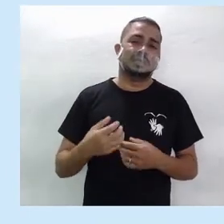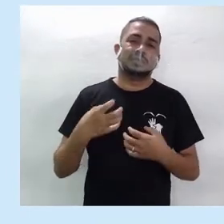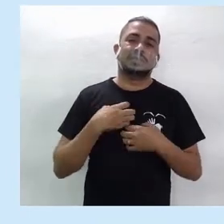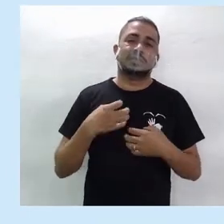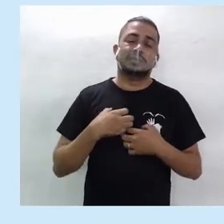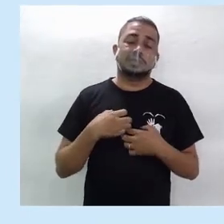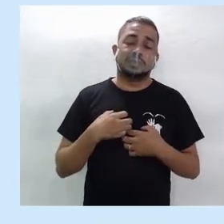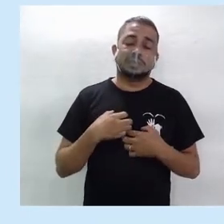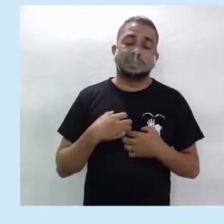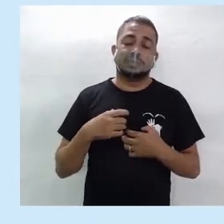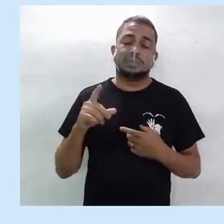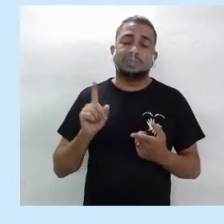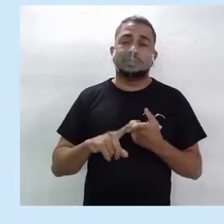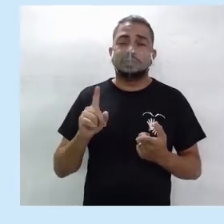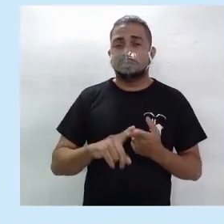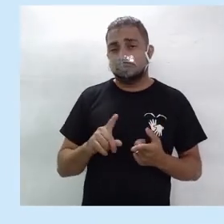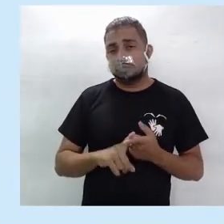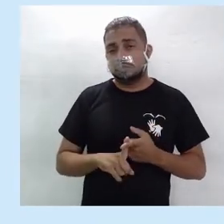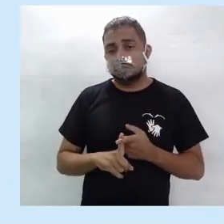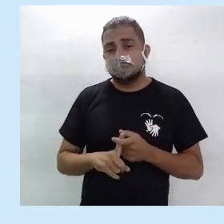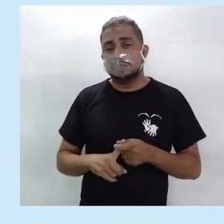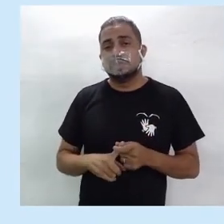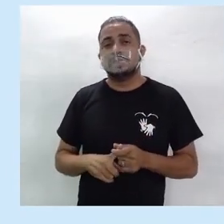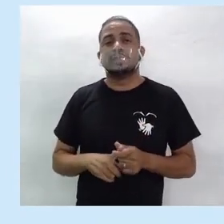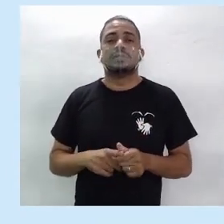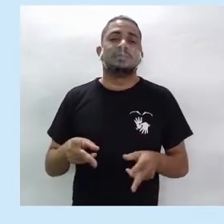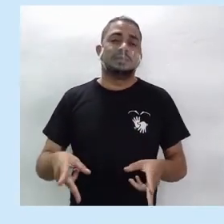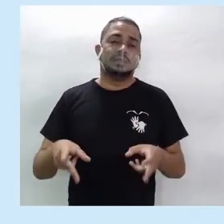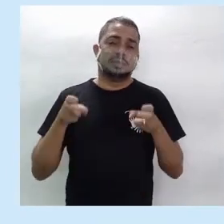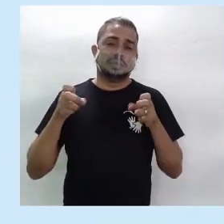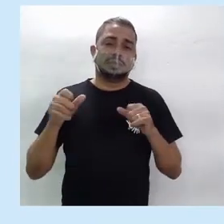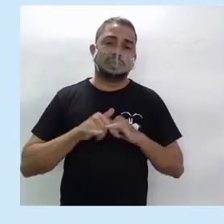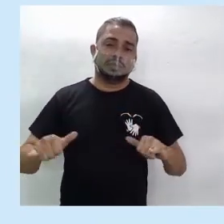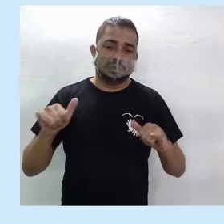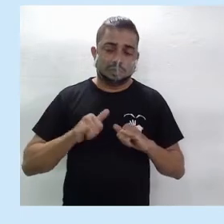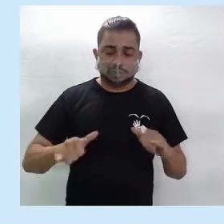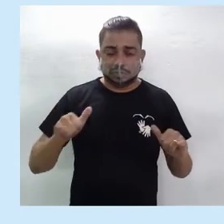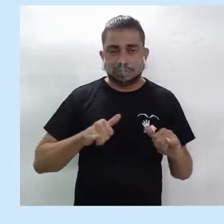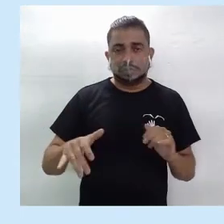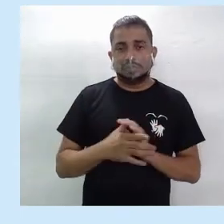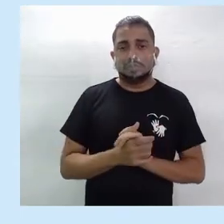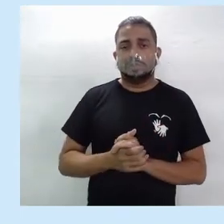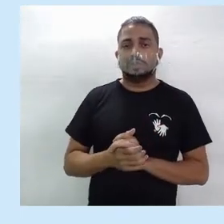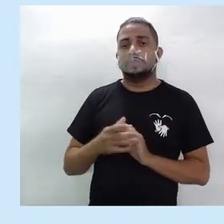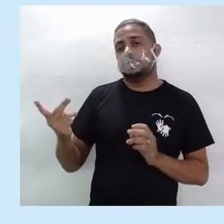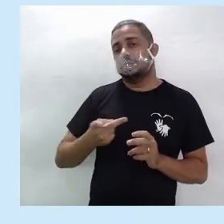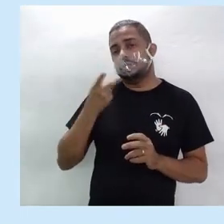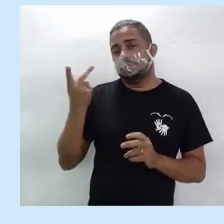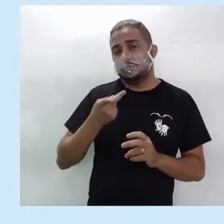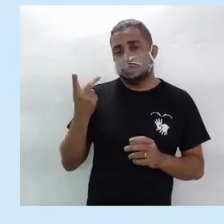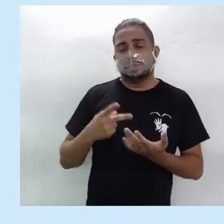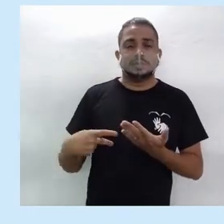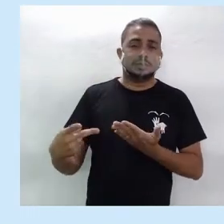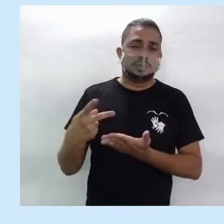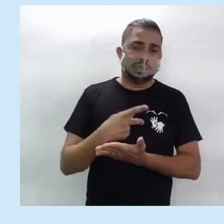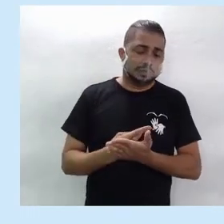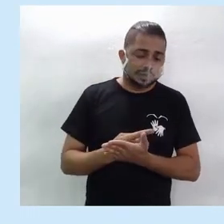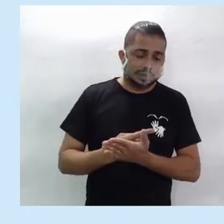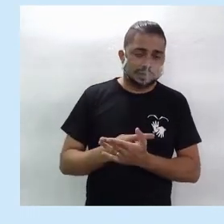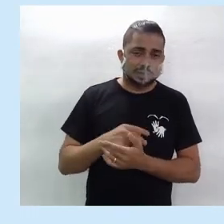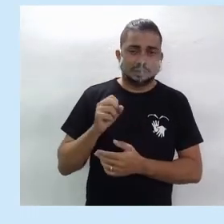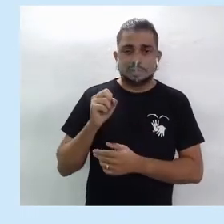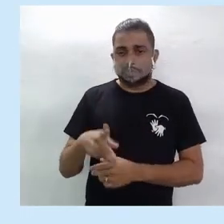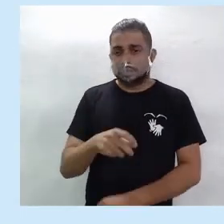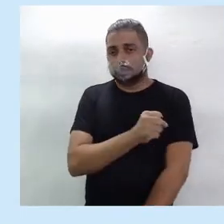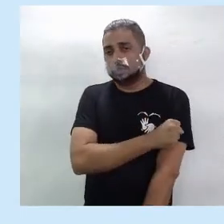não. Nós temos também que prestar atenção nas informações que estão sendo ditas nesse mapa. Ok,